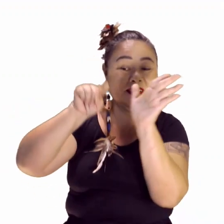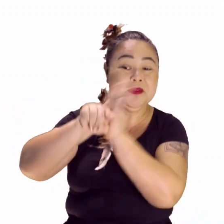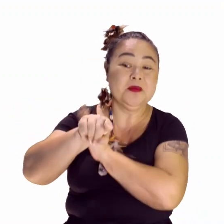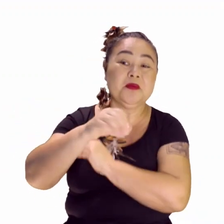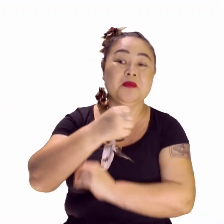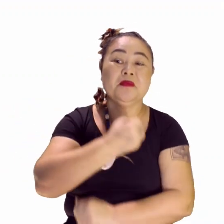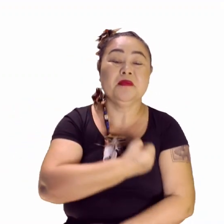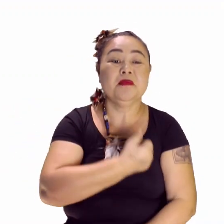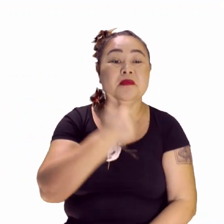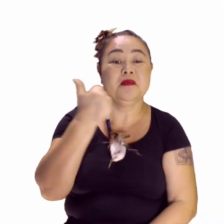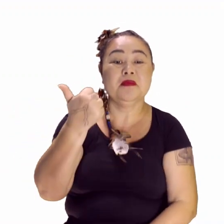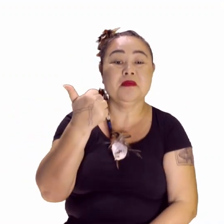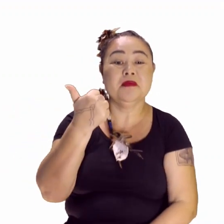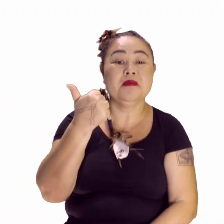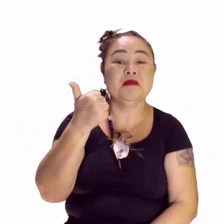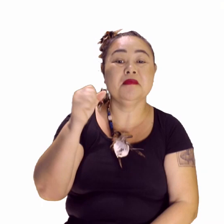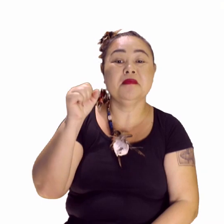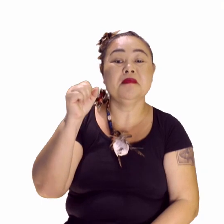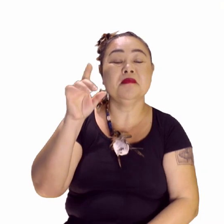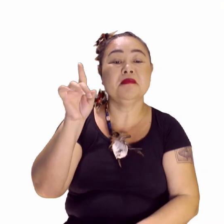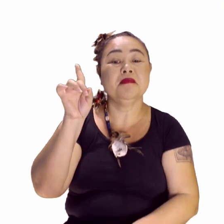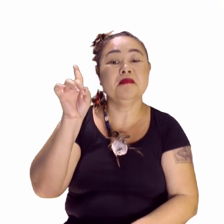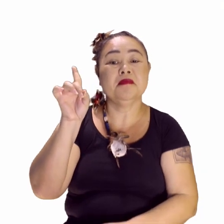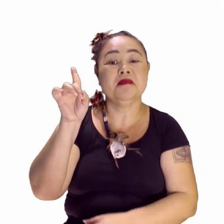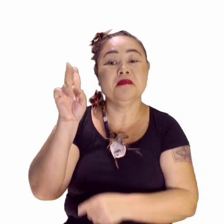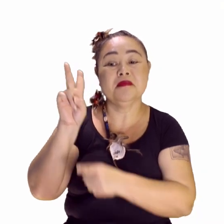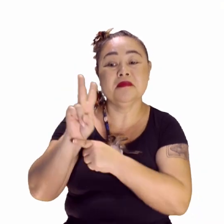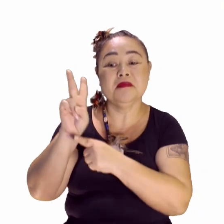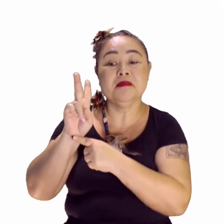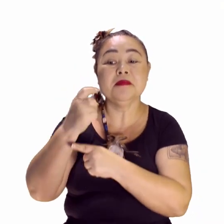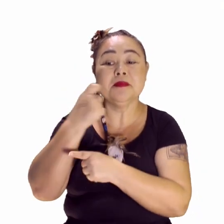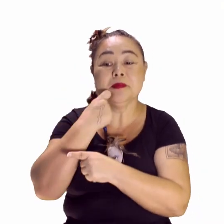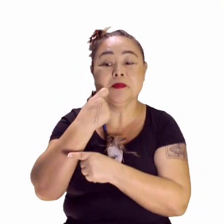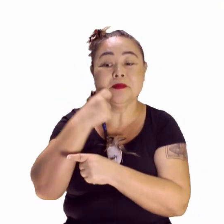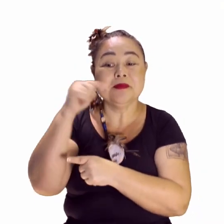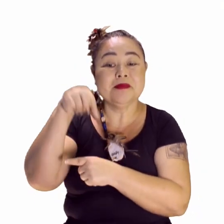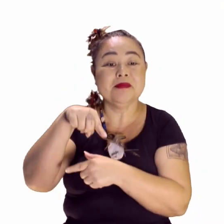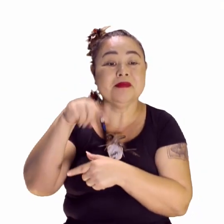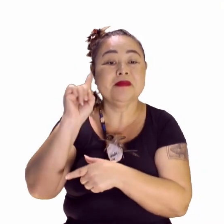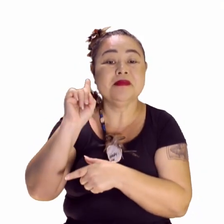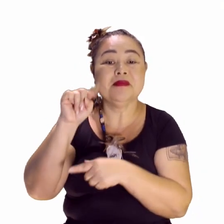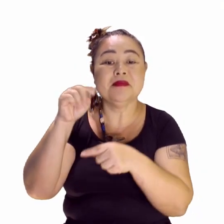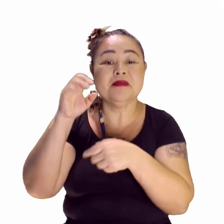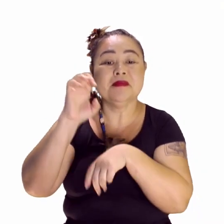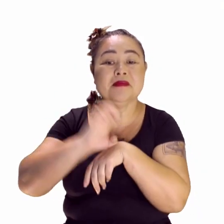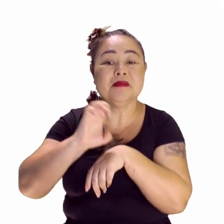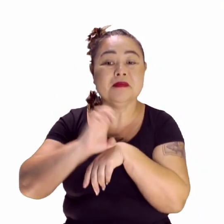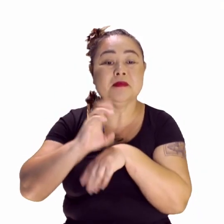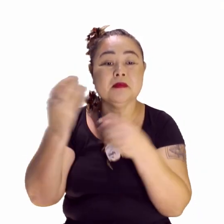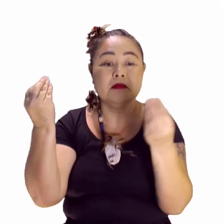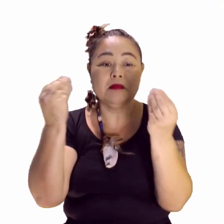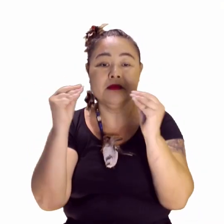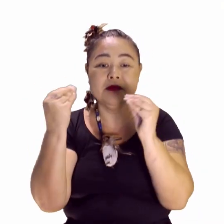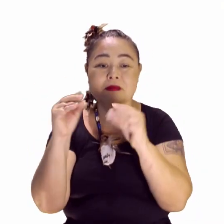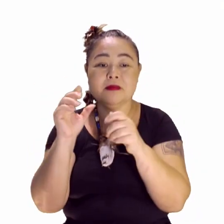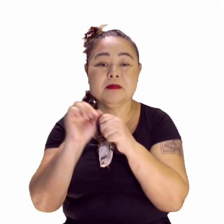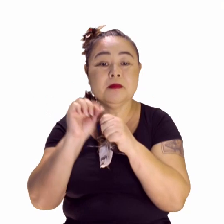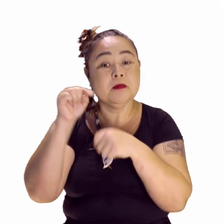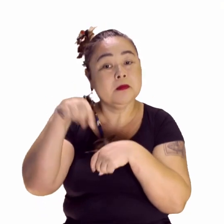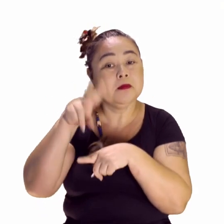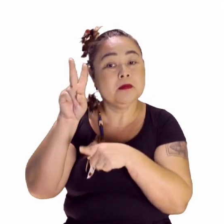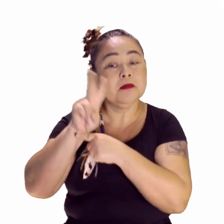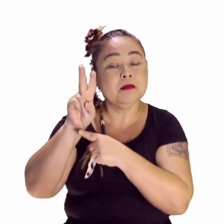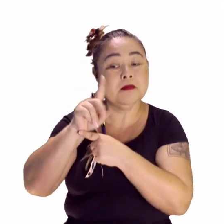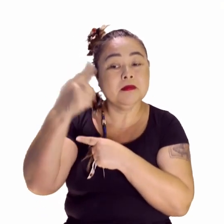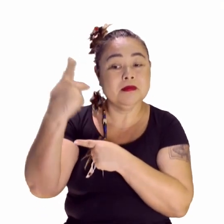questão. Já começa falando sobre a questão da piscicultura dentro do estado de Rondônia. É constituído, o sistema de produção de peixe na